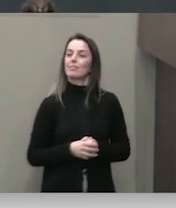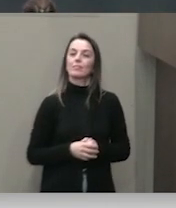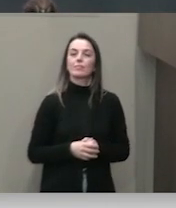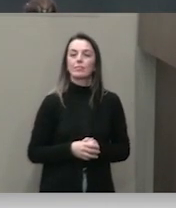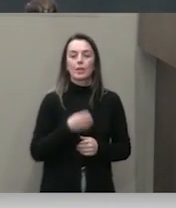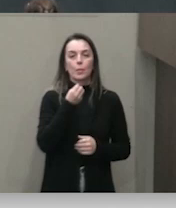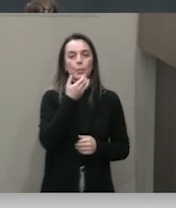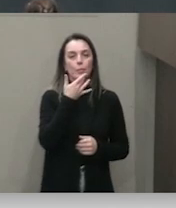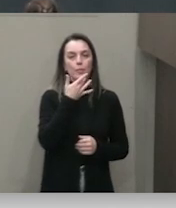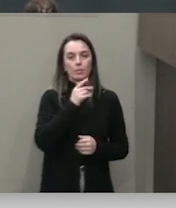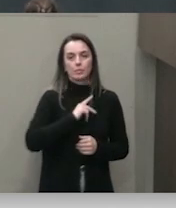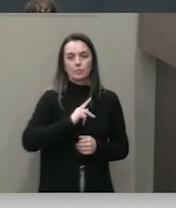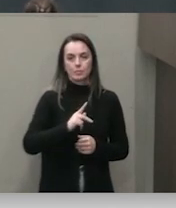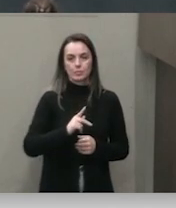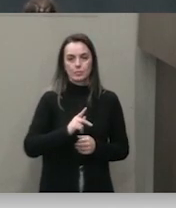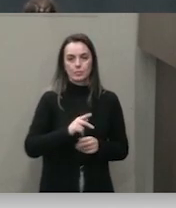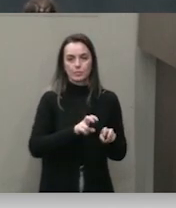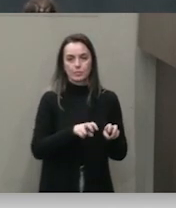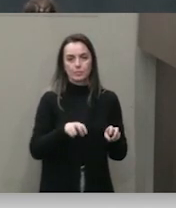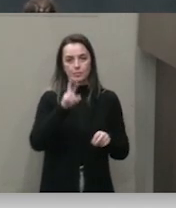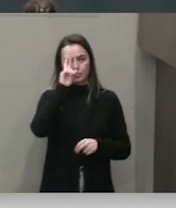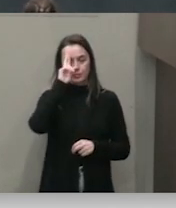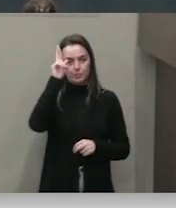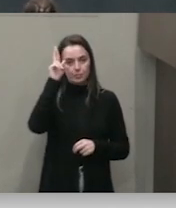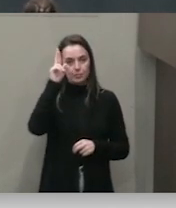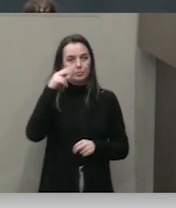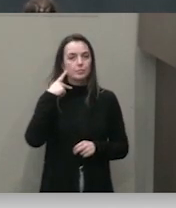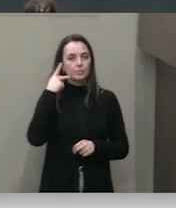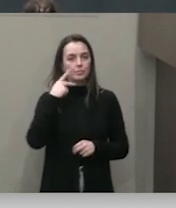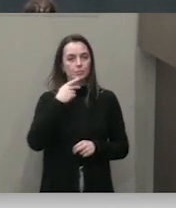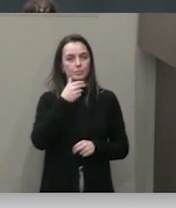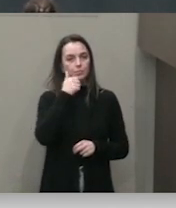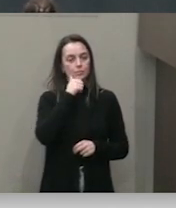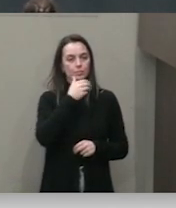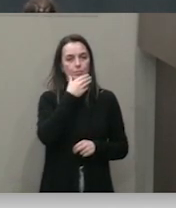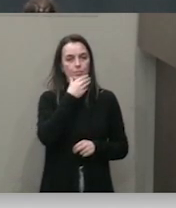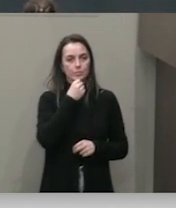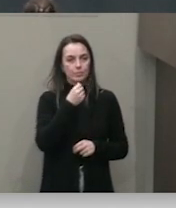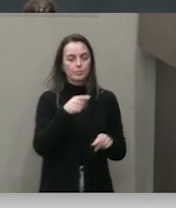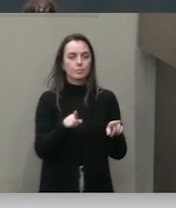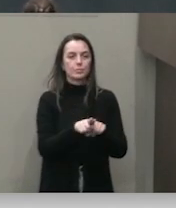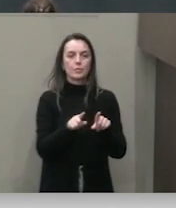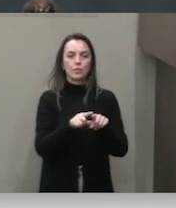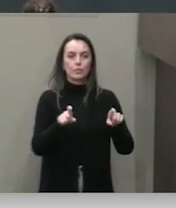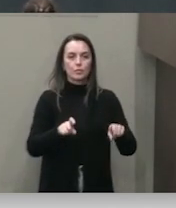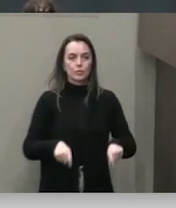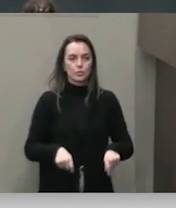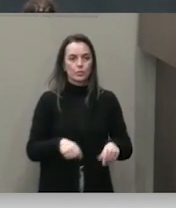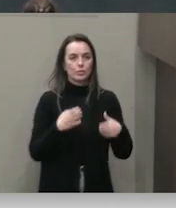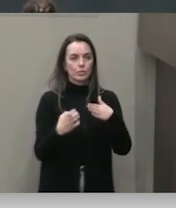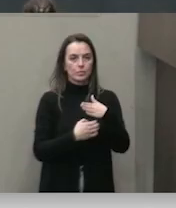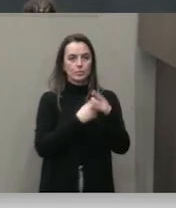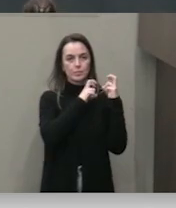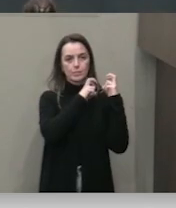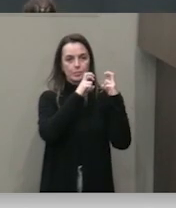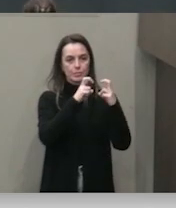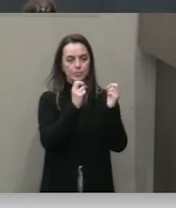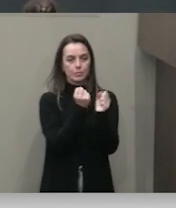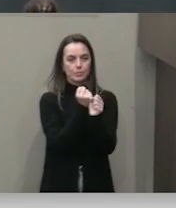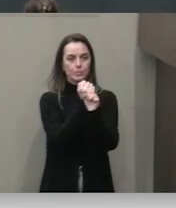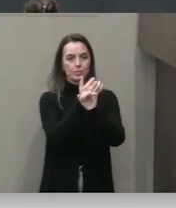Boa tarde, presidente, mesa diretora, caros edis, nossos funcionários da Codepas que estão reivindicando seus direitos.